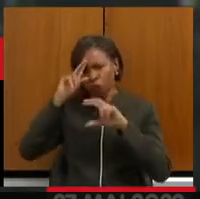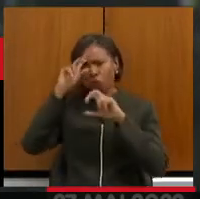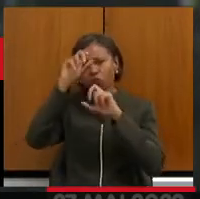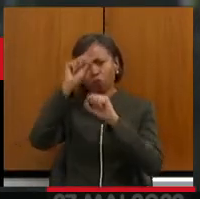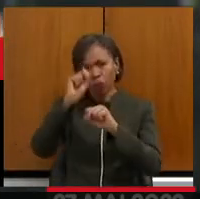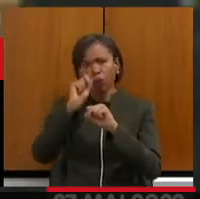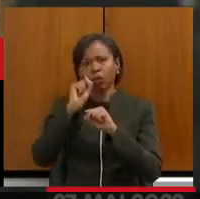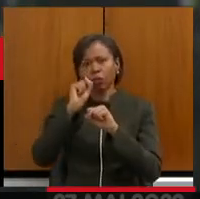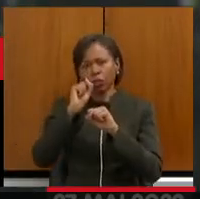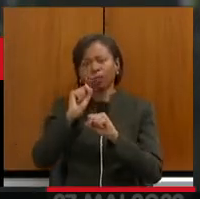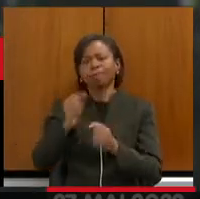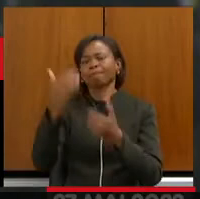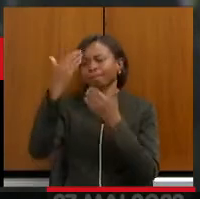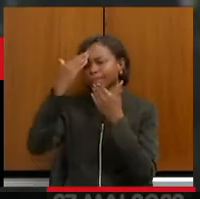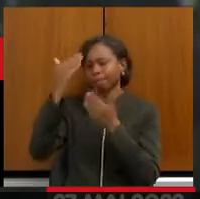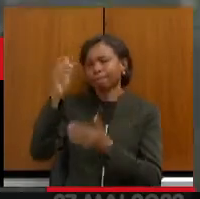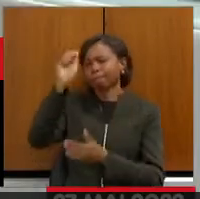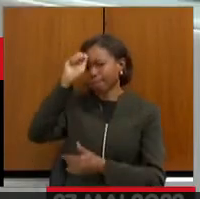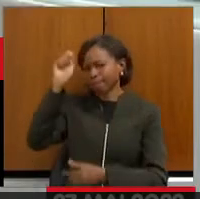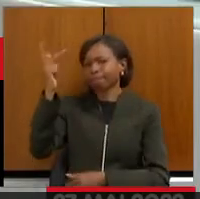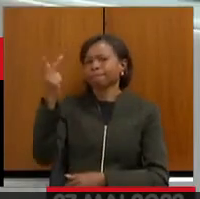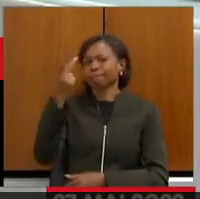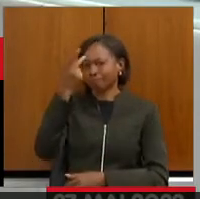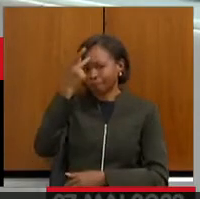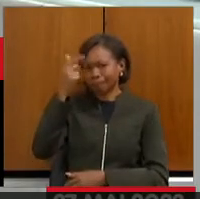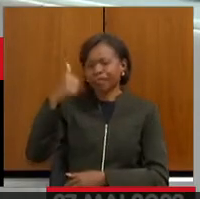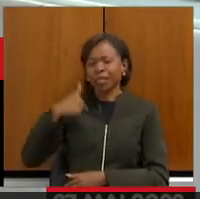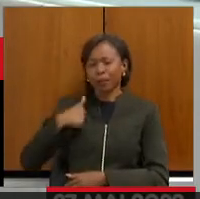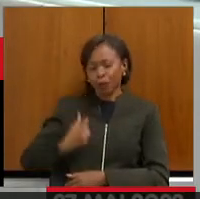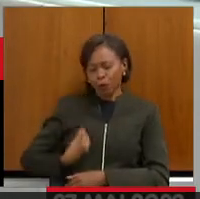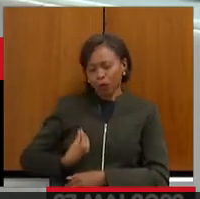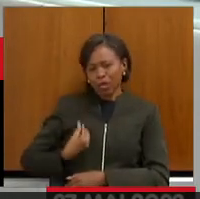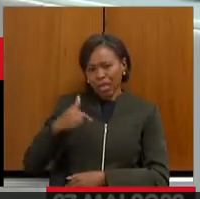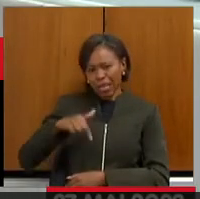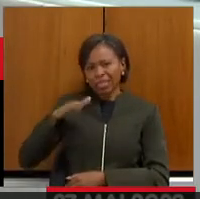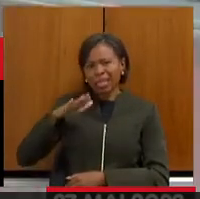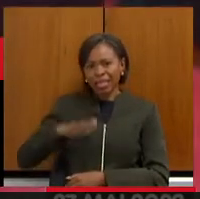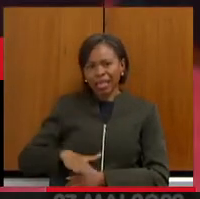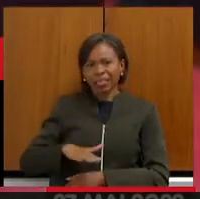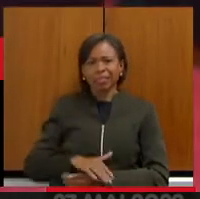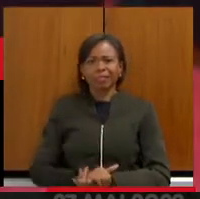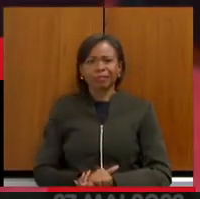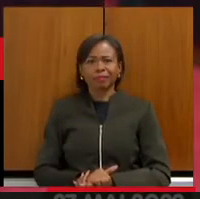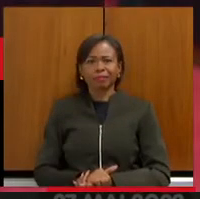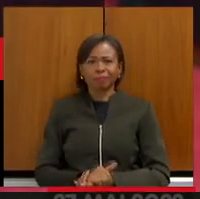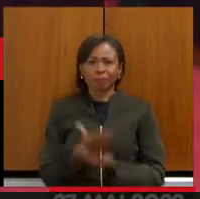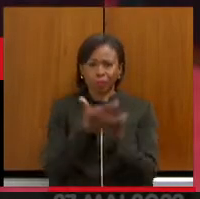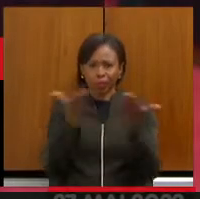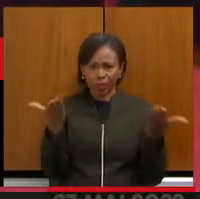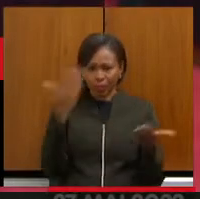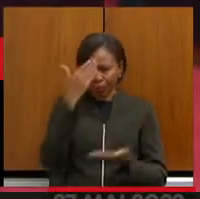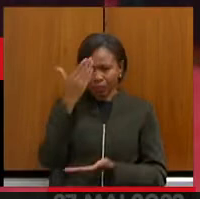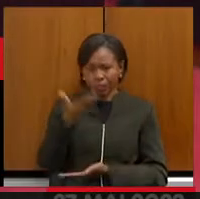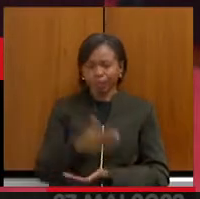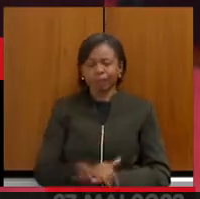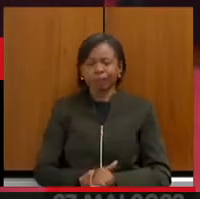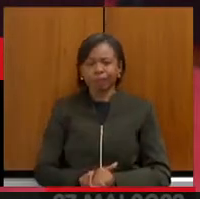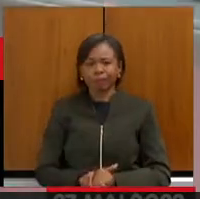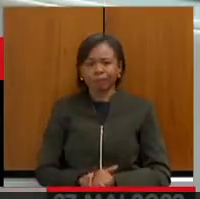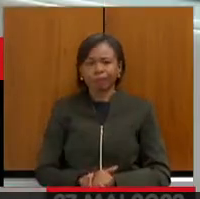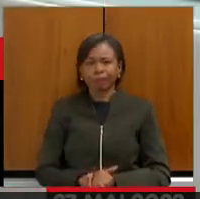muito mais forte obrigada Ana Paula por estar aqui nessa tarde obrigada você obrigada